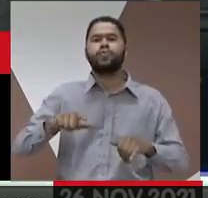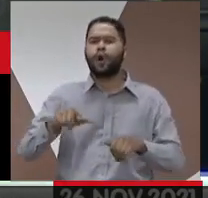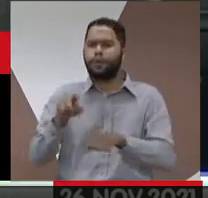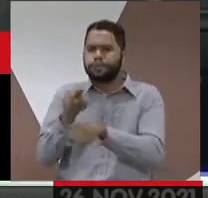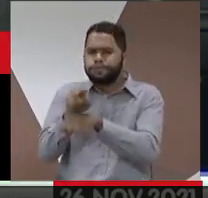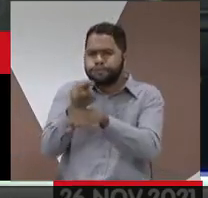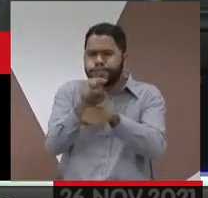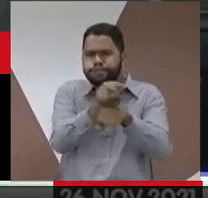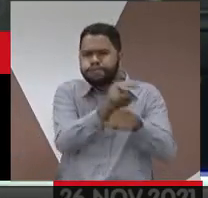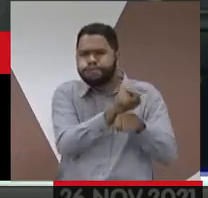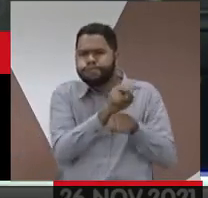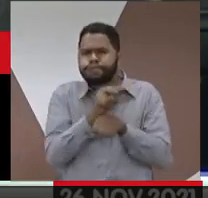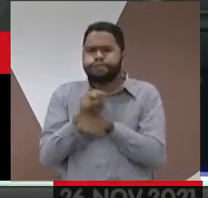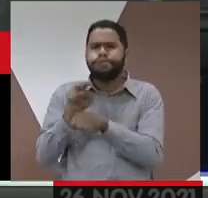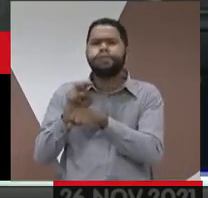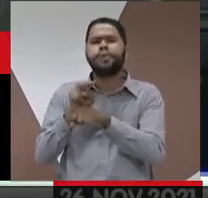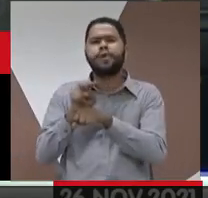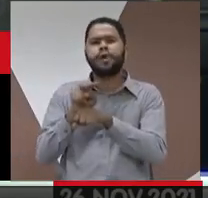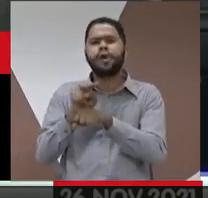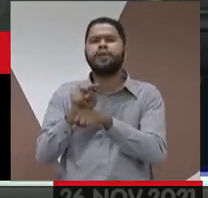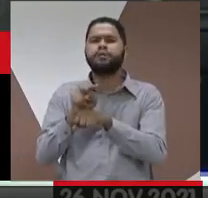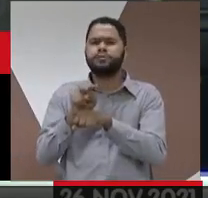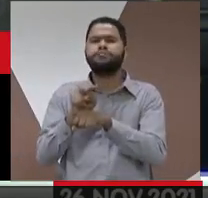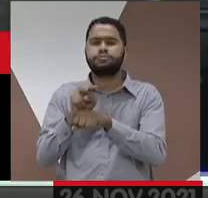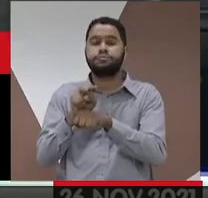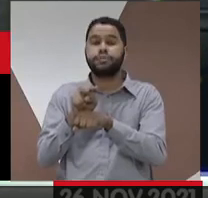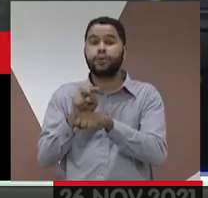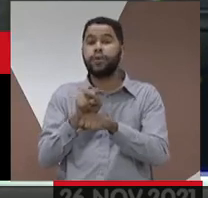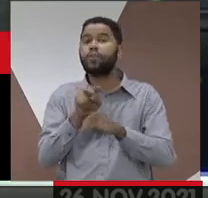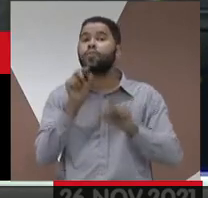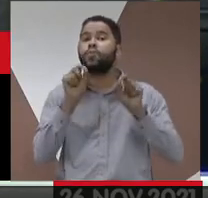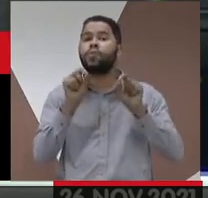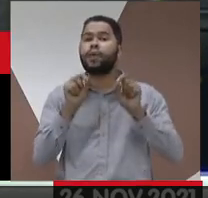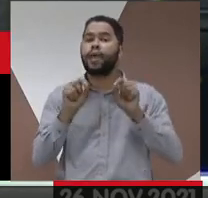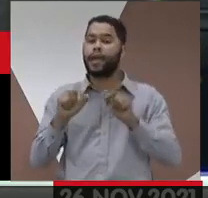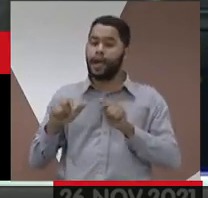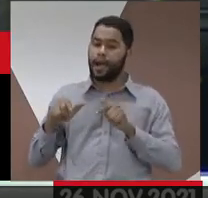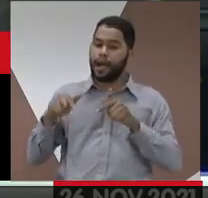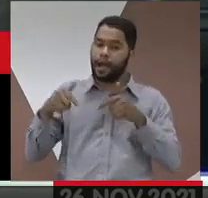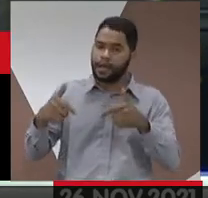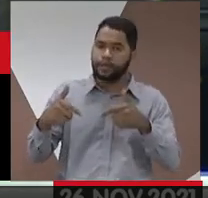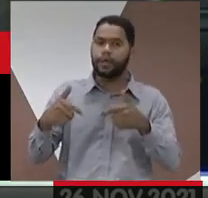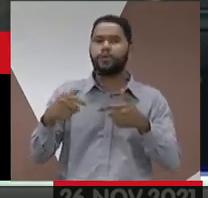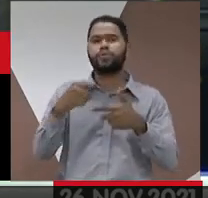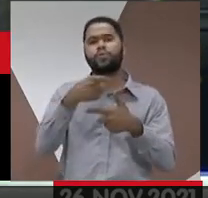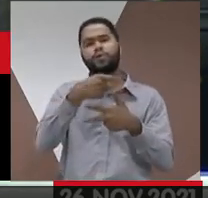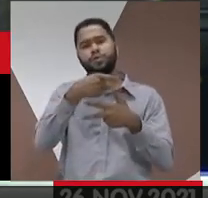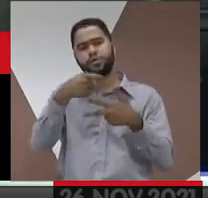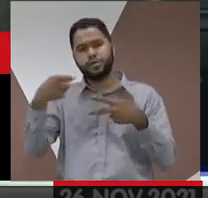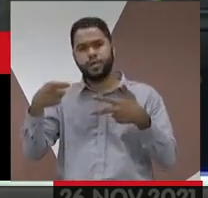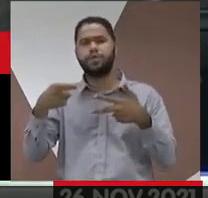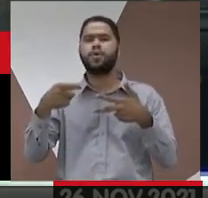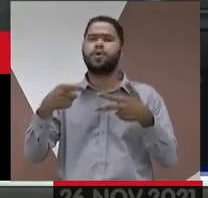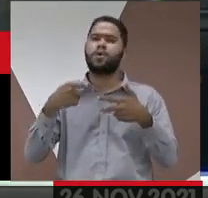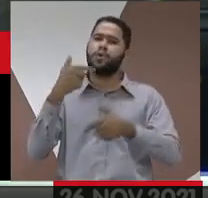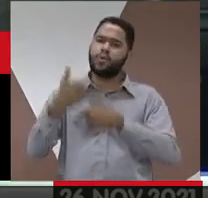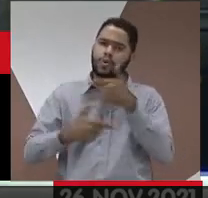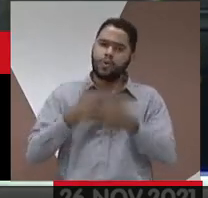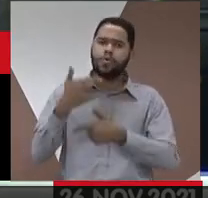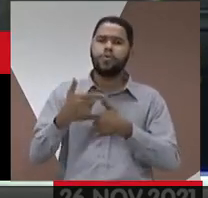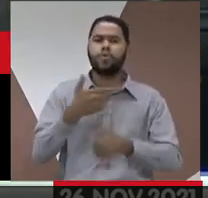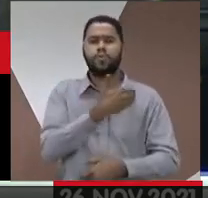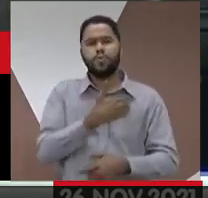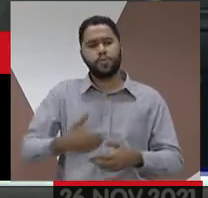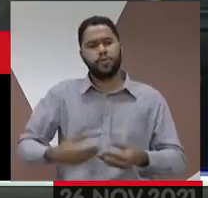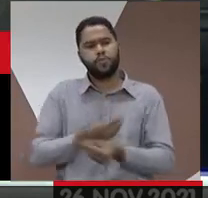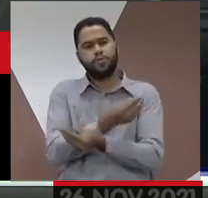vigilante na sua missão de fiscalizar as ações do Executivo para que os serviços públicos possam ser